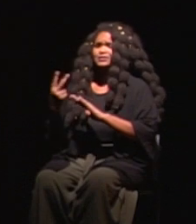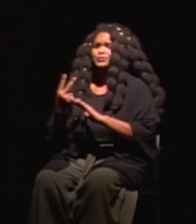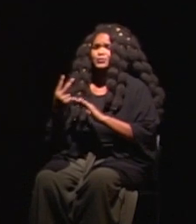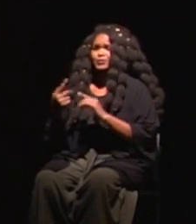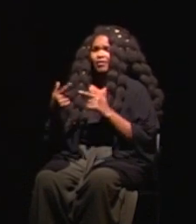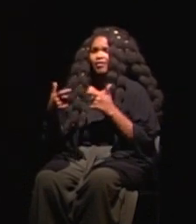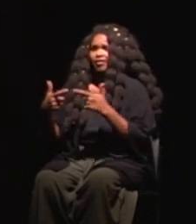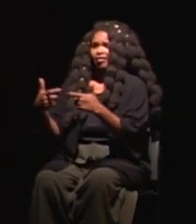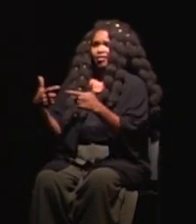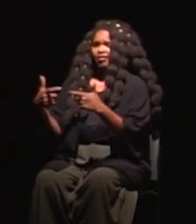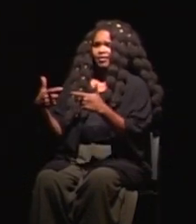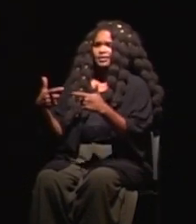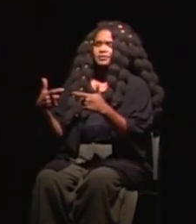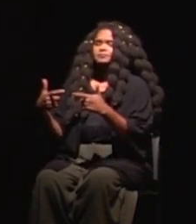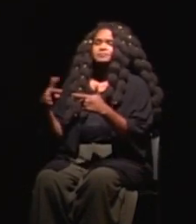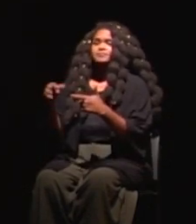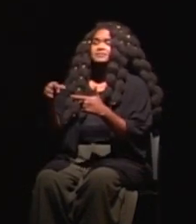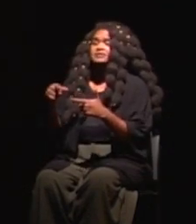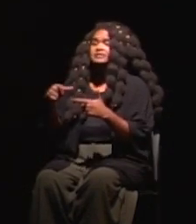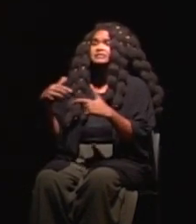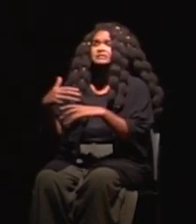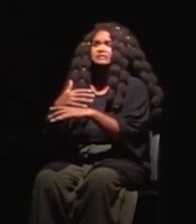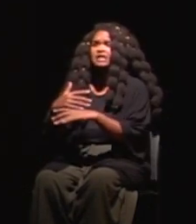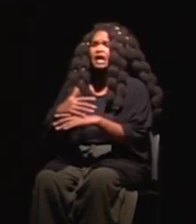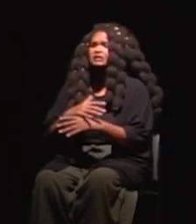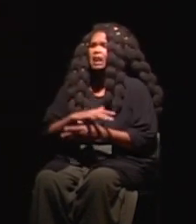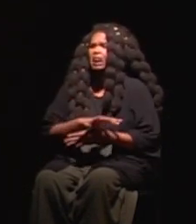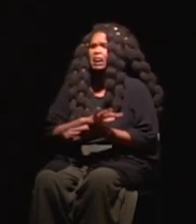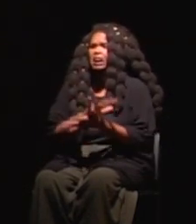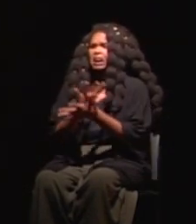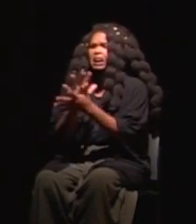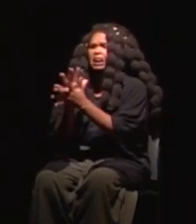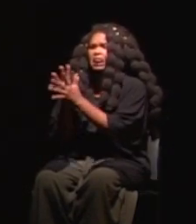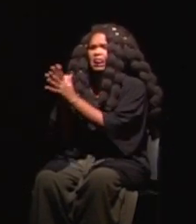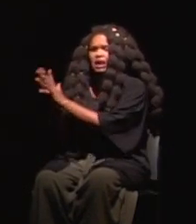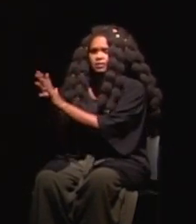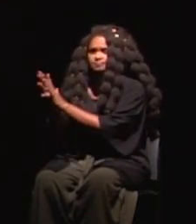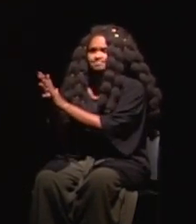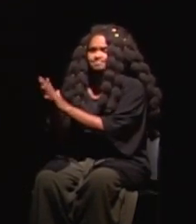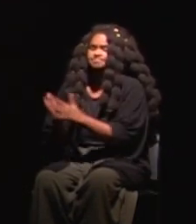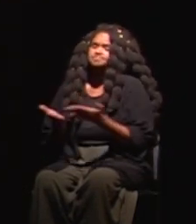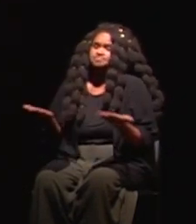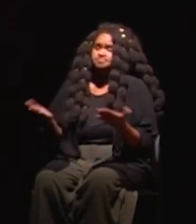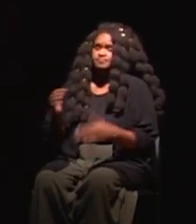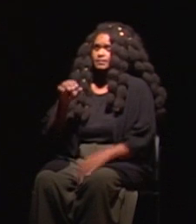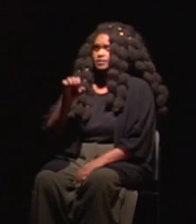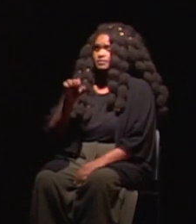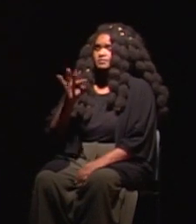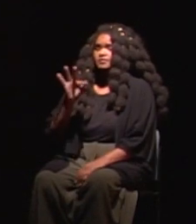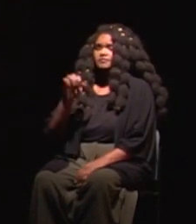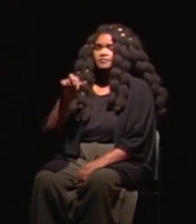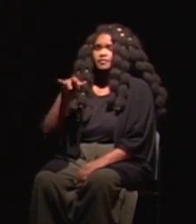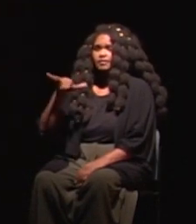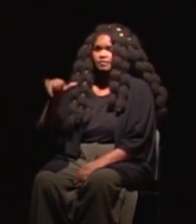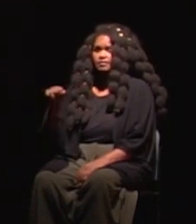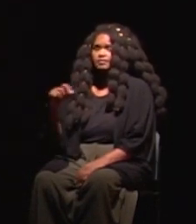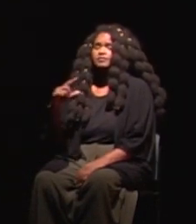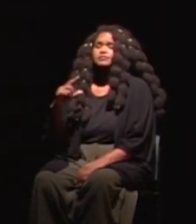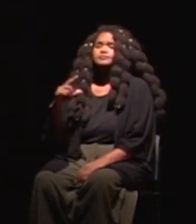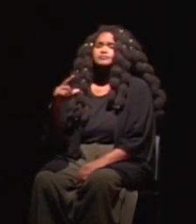uma cidade quase destruída totalmente. Tal. E eu acho que a Stefania tinha essa